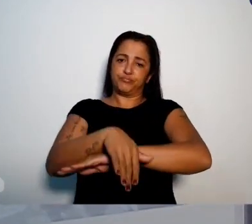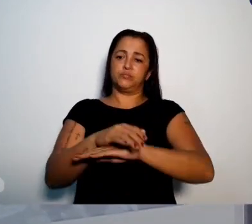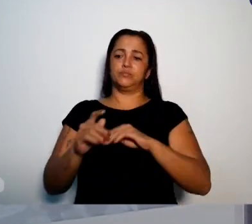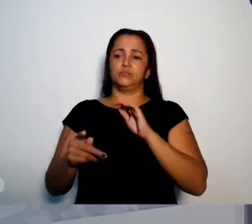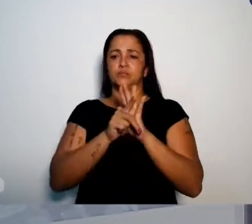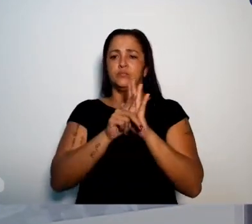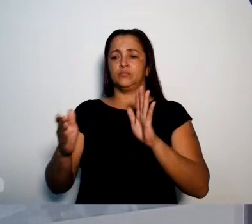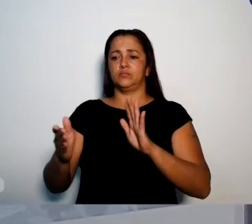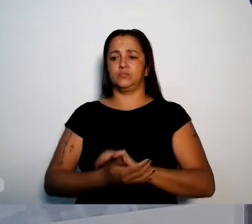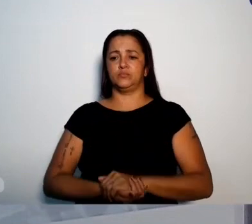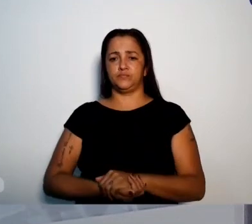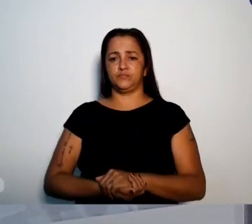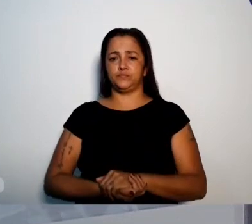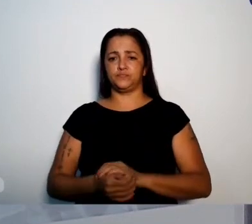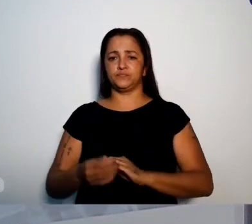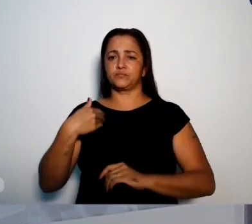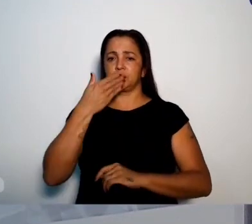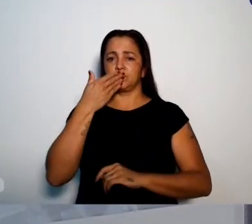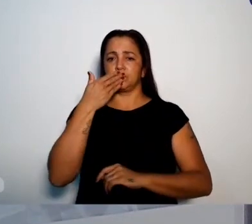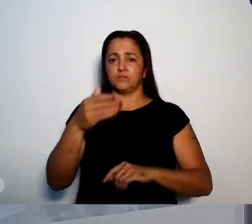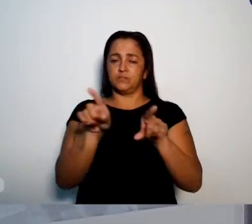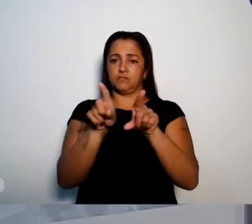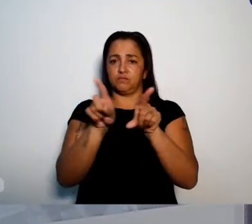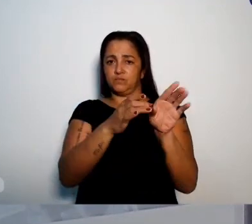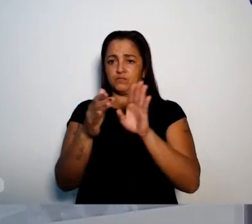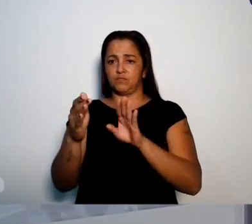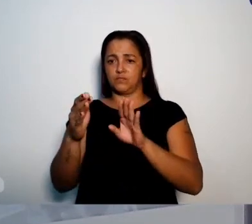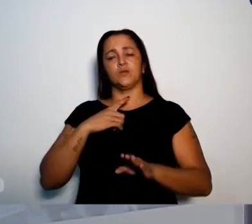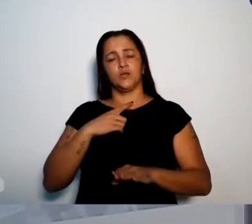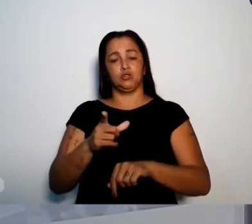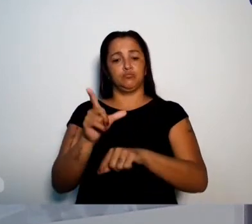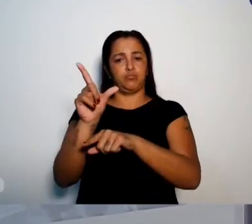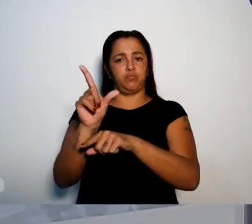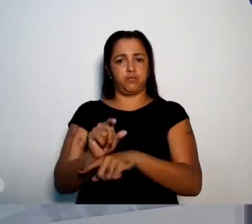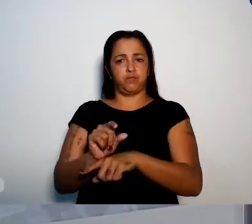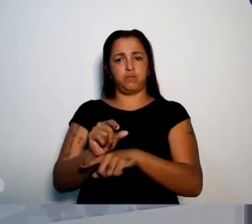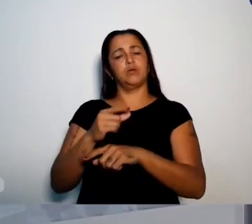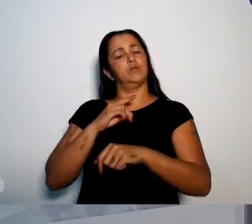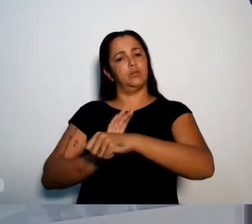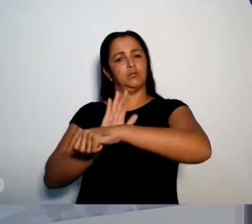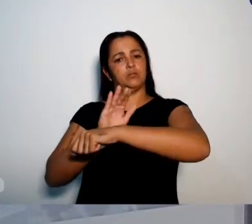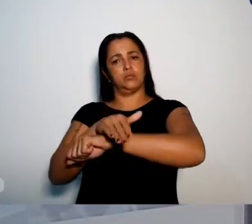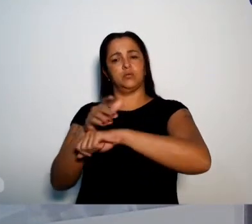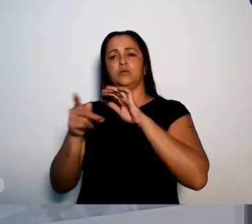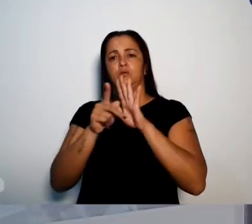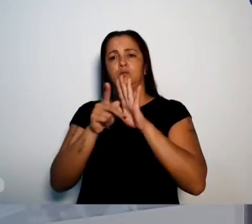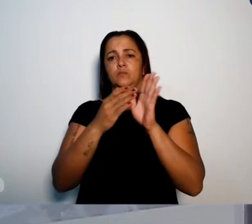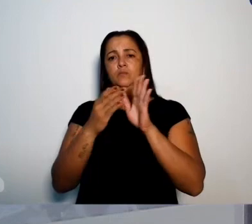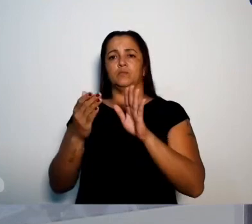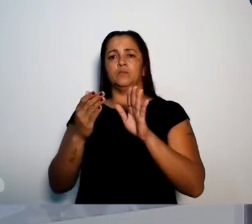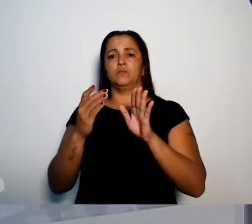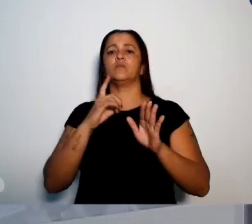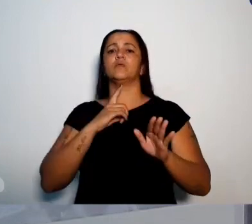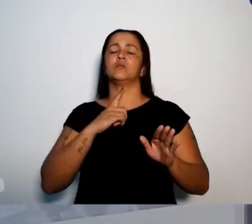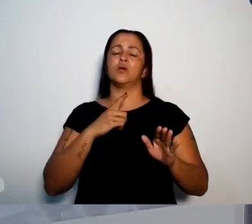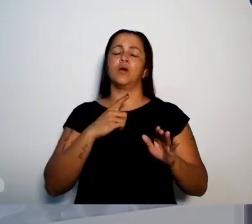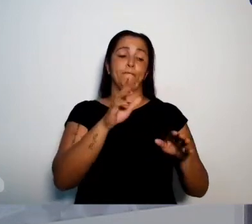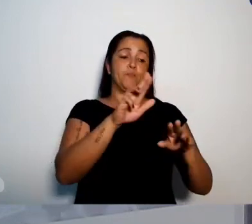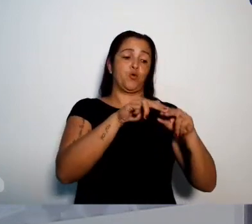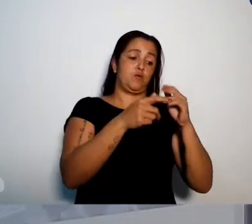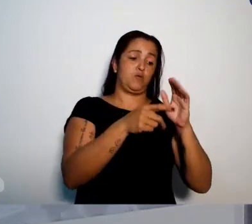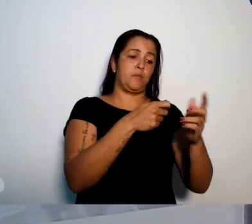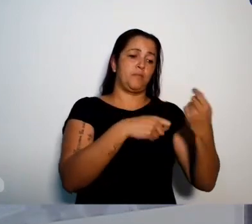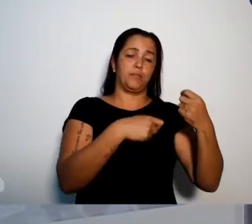também esse redutor de velocidade local ali, segundo os comerciantes ali, tem acontecido